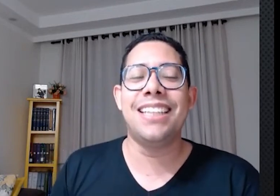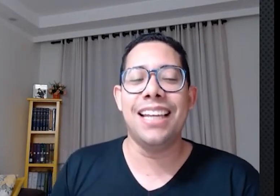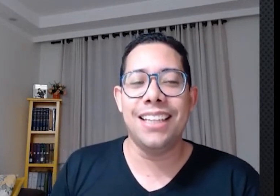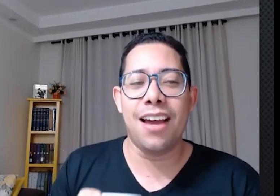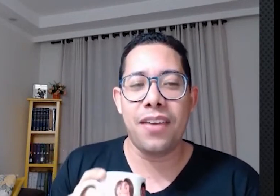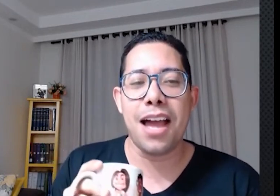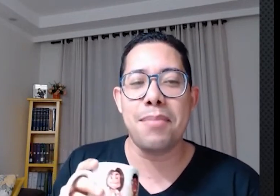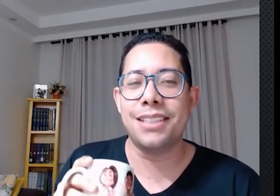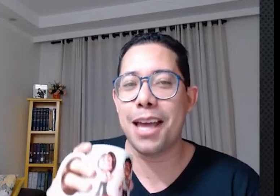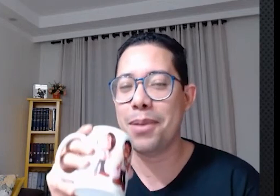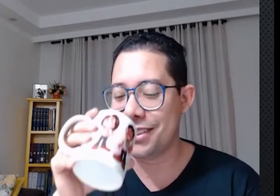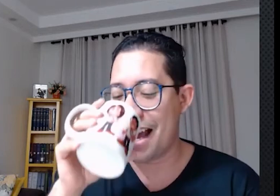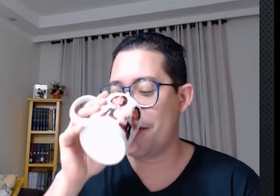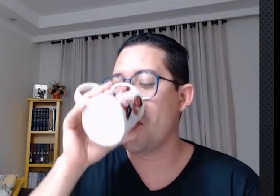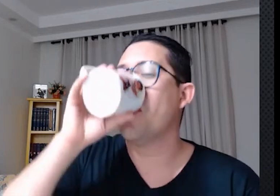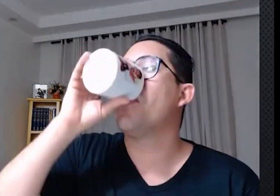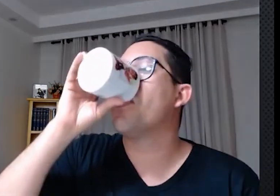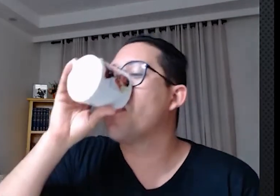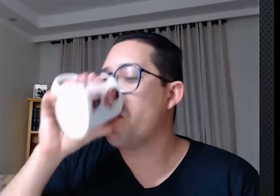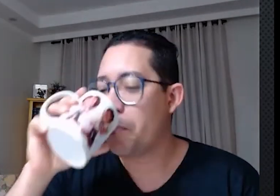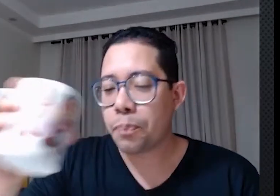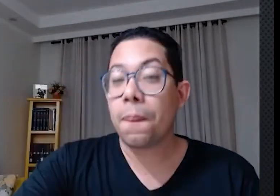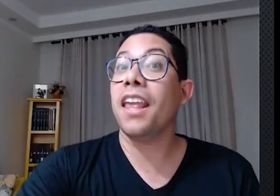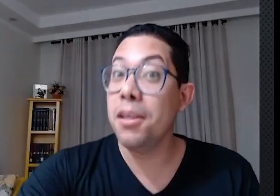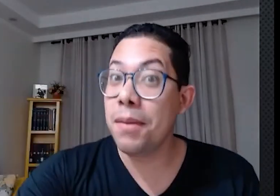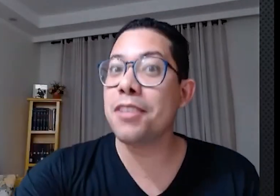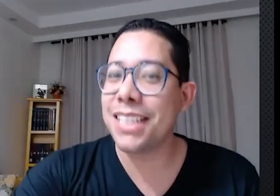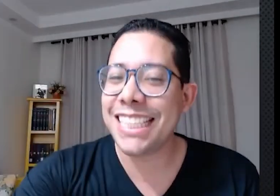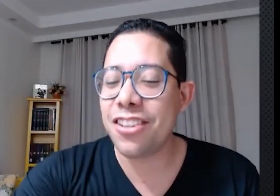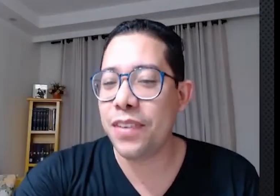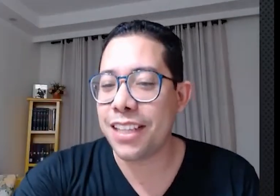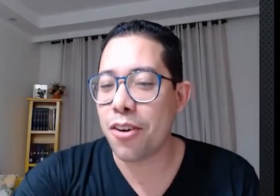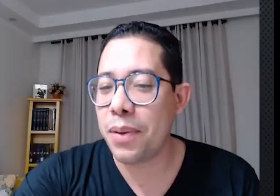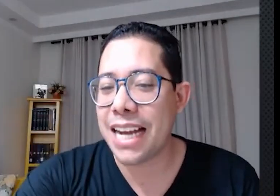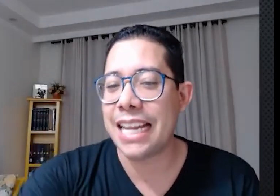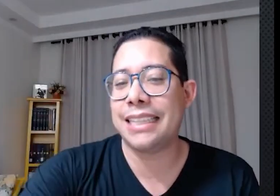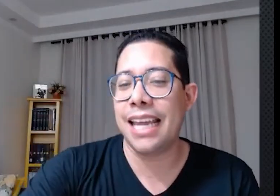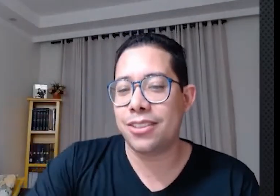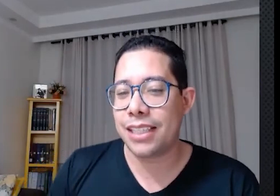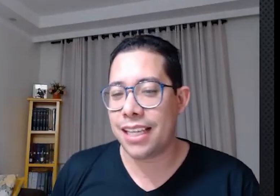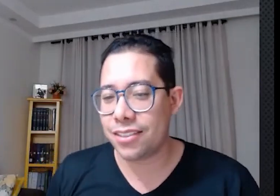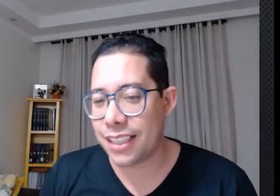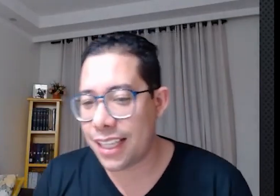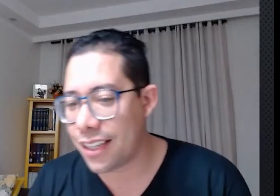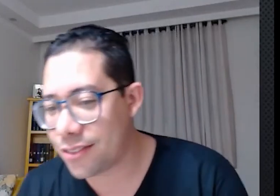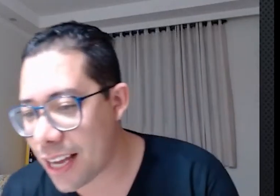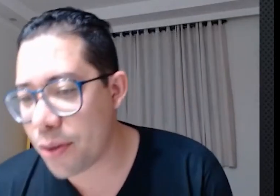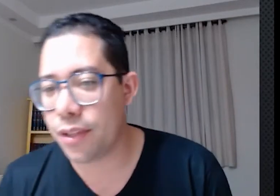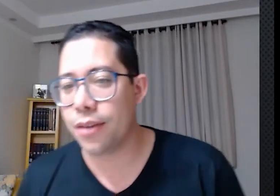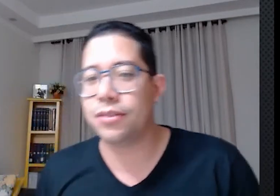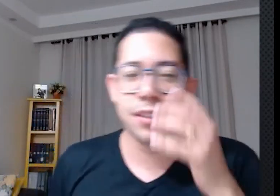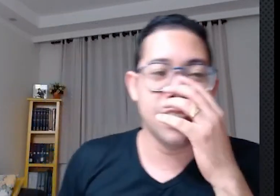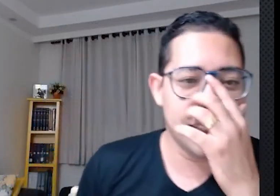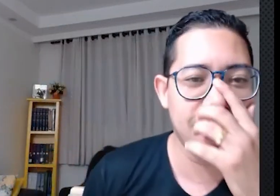de entender a ferramenta e saber usar, viu? E mesmo assim é difícil, é complicado, é tenso. Ai,